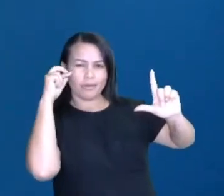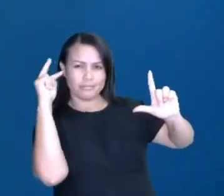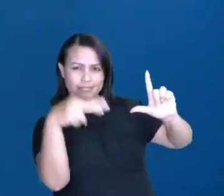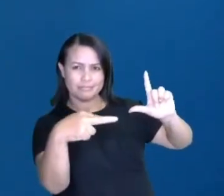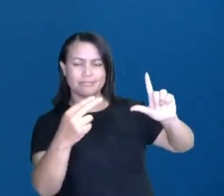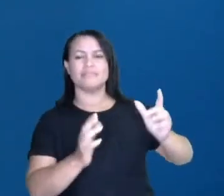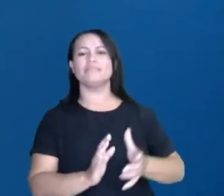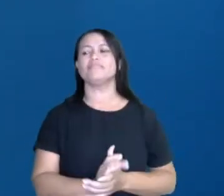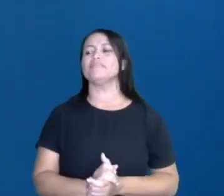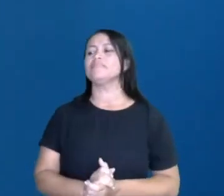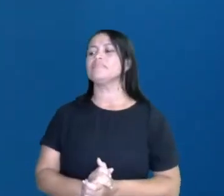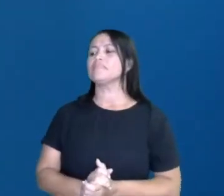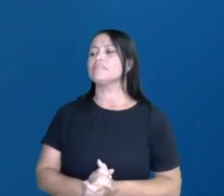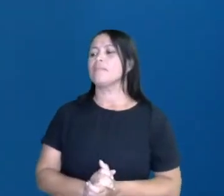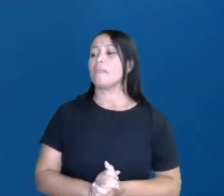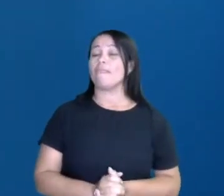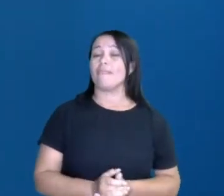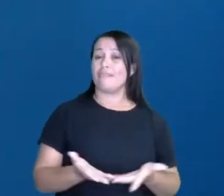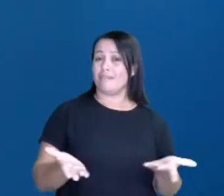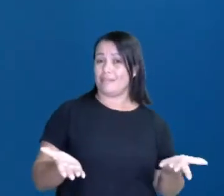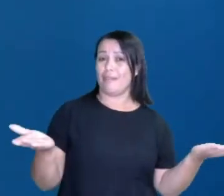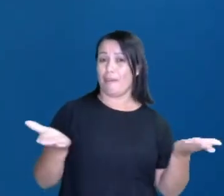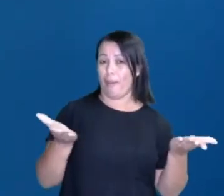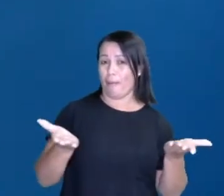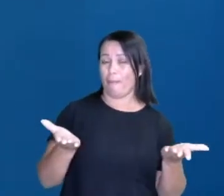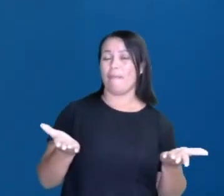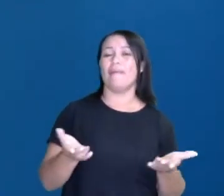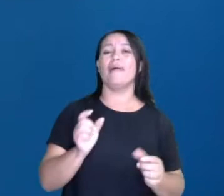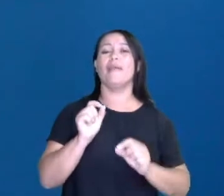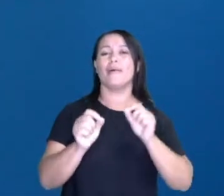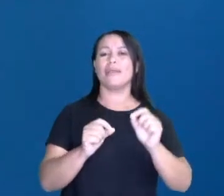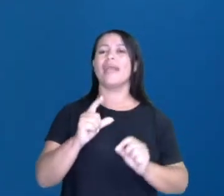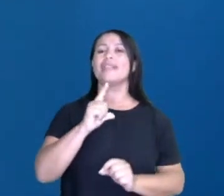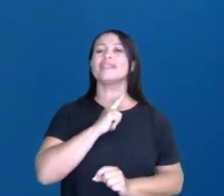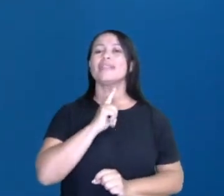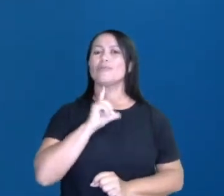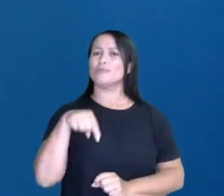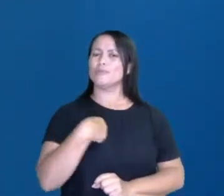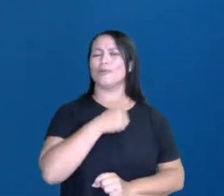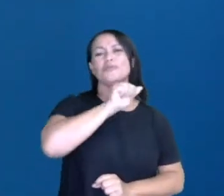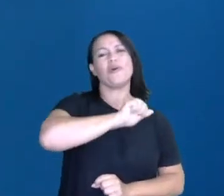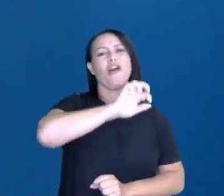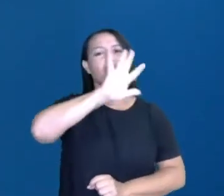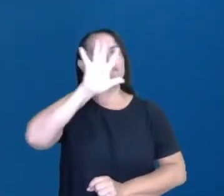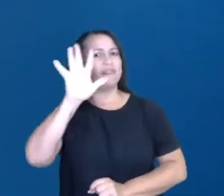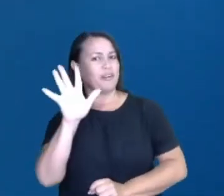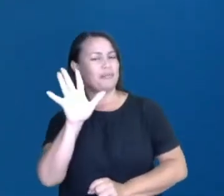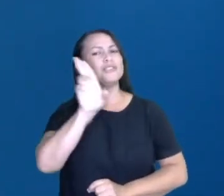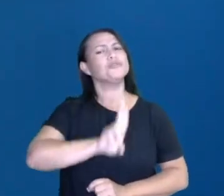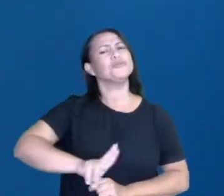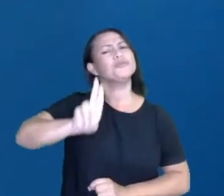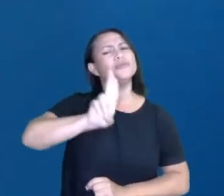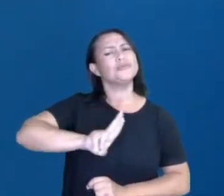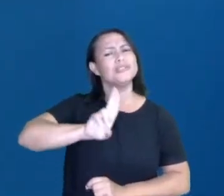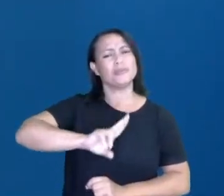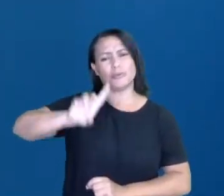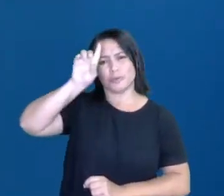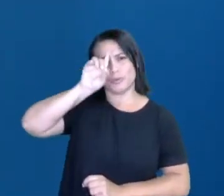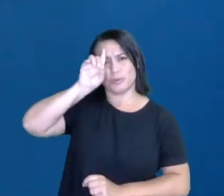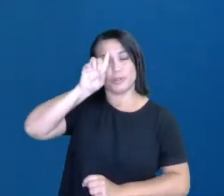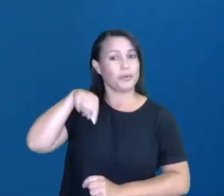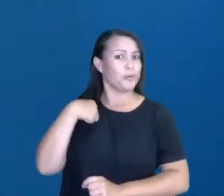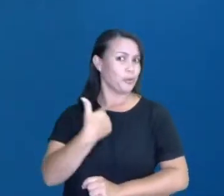gente. E aqui, atualmente, a gente tem o nosso alfabeto que a gente utiliza hoje em dia, o